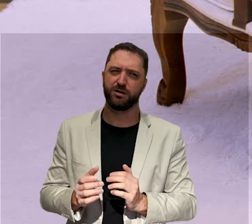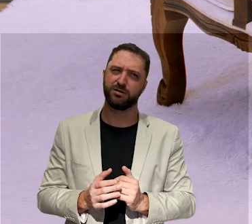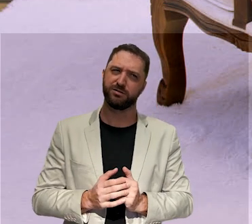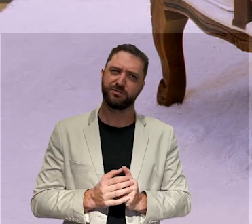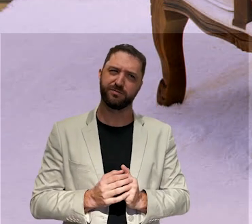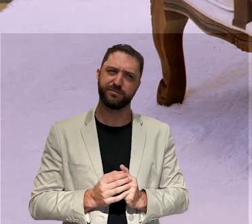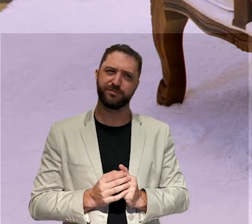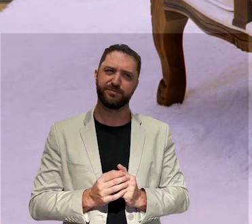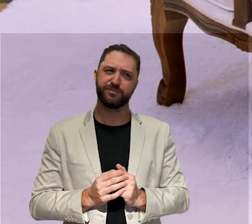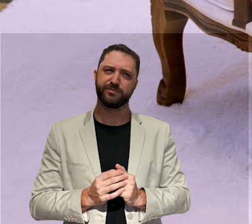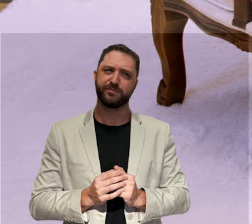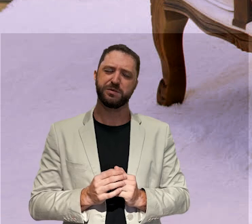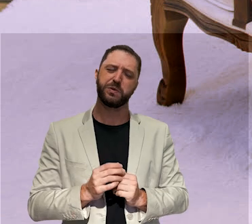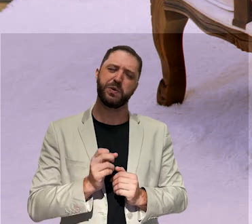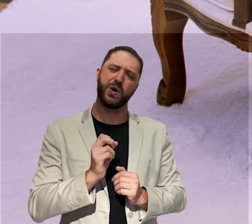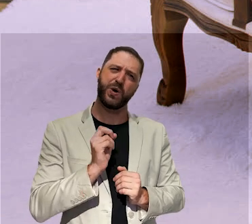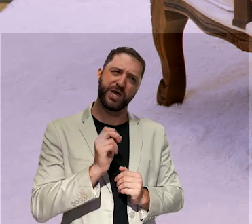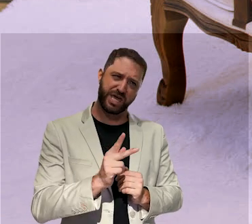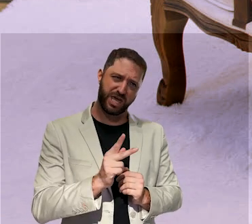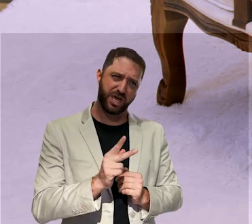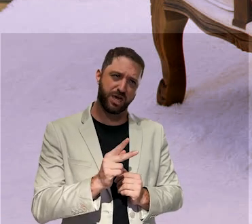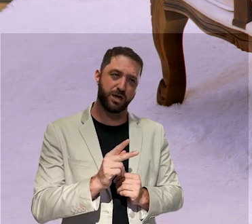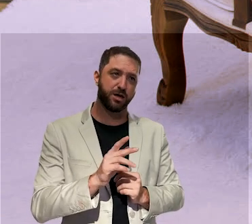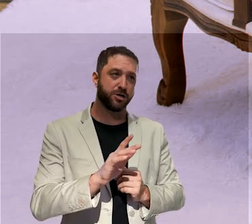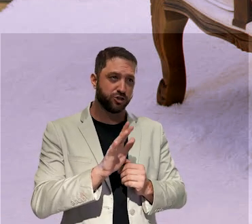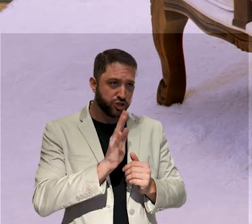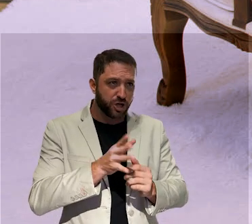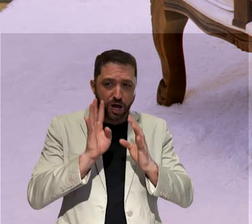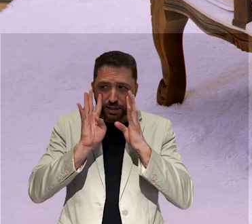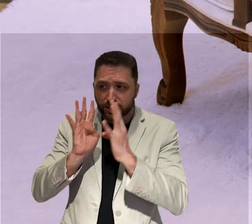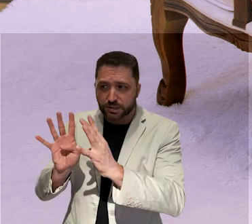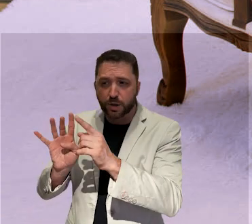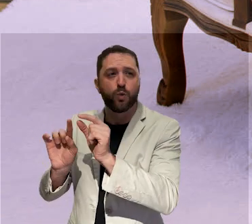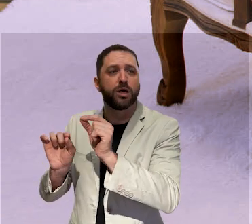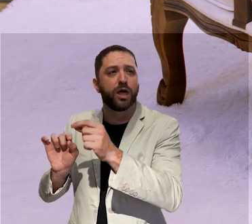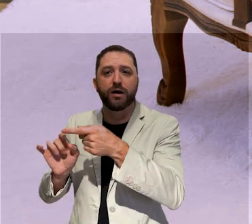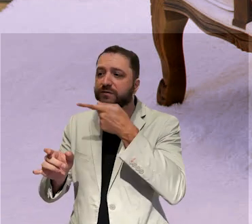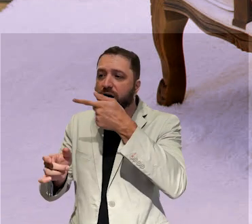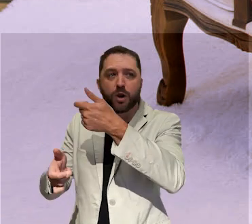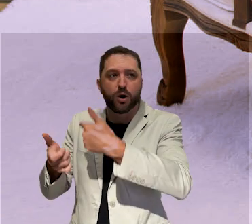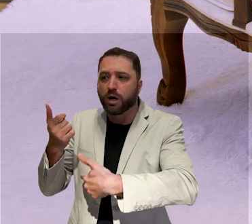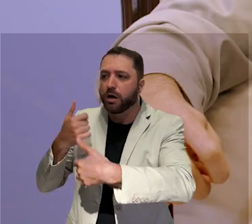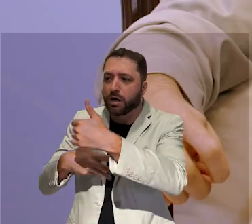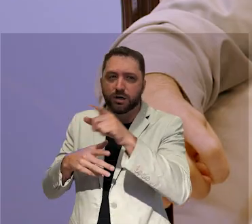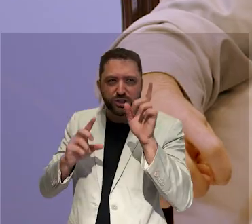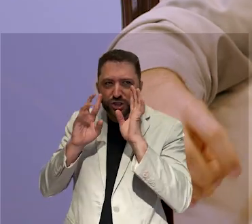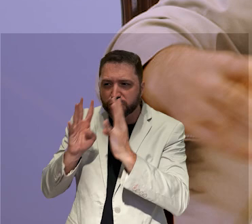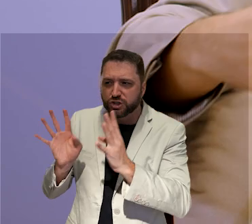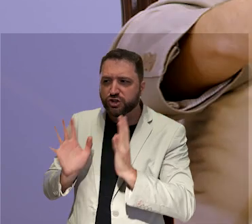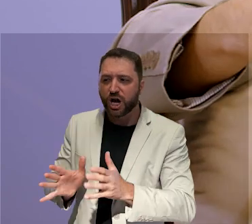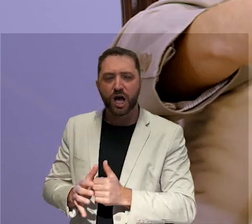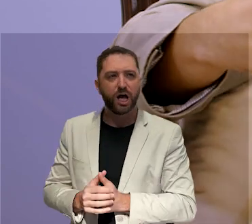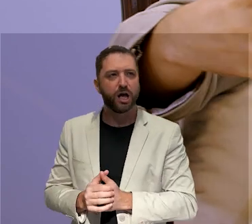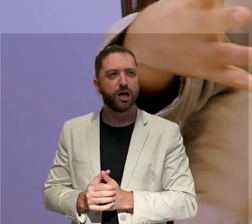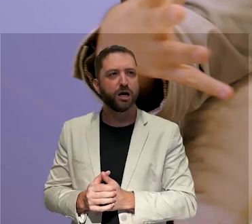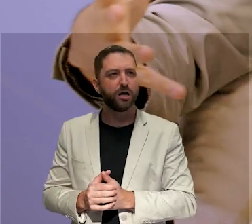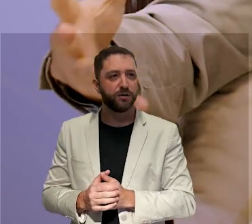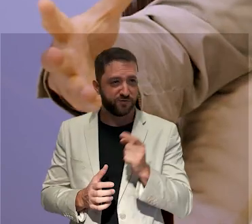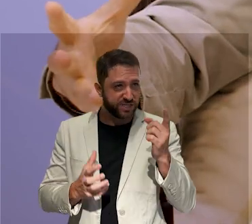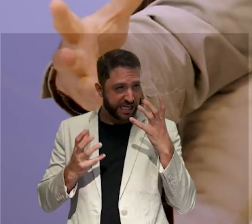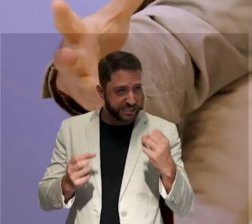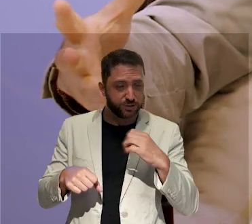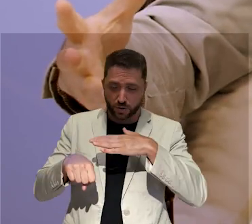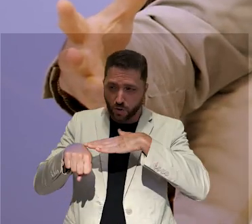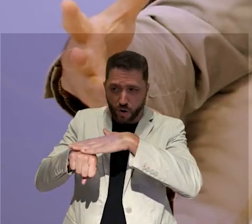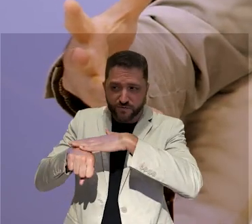ok. Mas antes de você dizer alguma coisa, você primeiro escutou essa pessoa? Você se ofereceu com um lugar